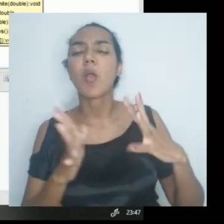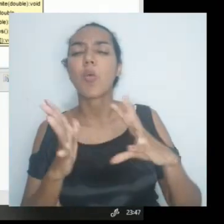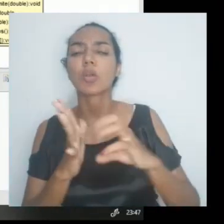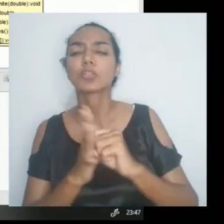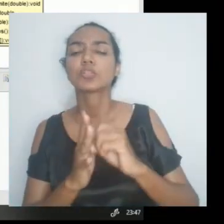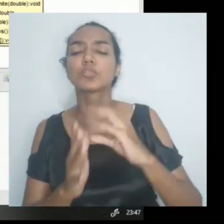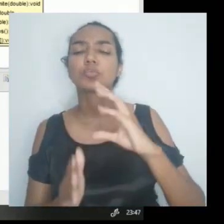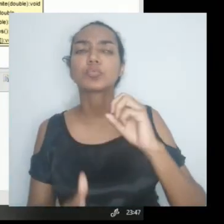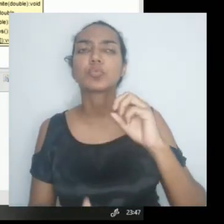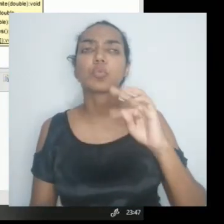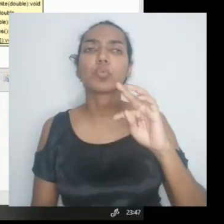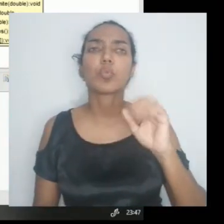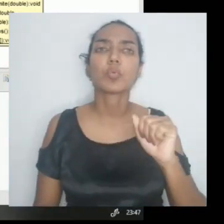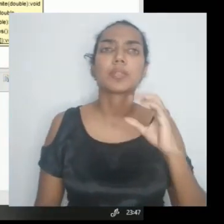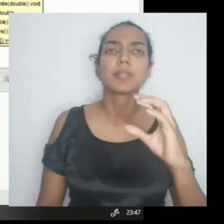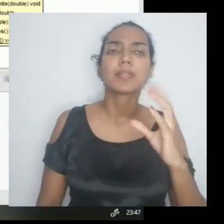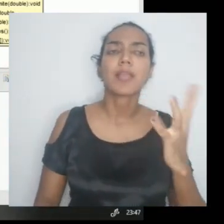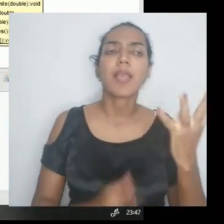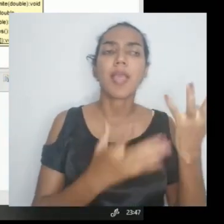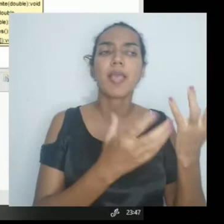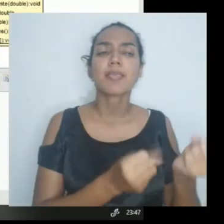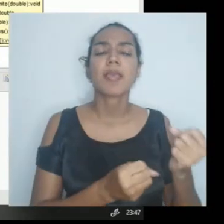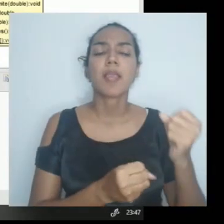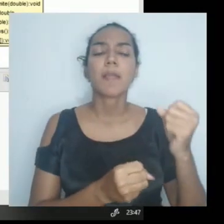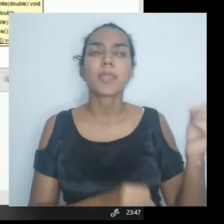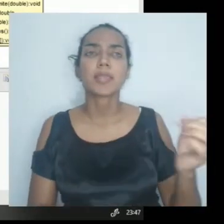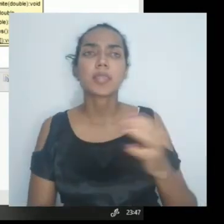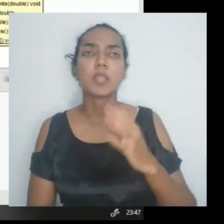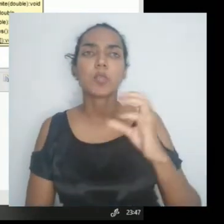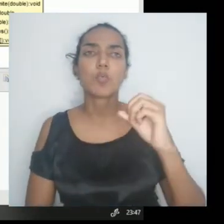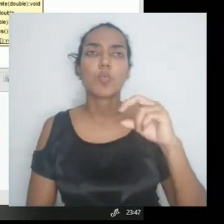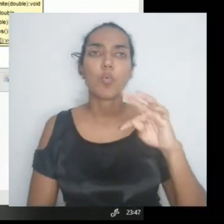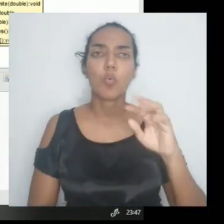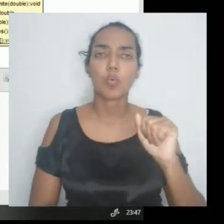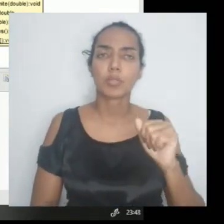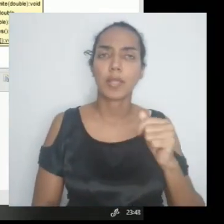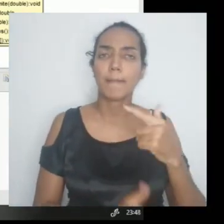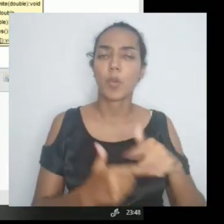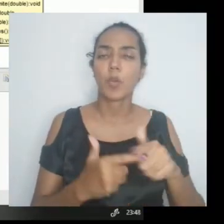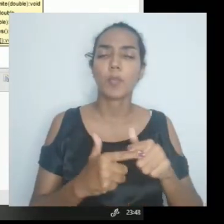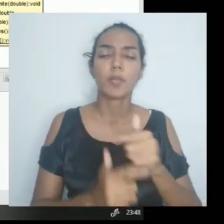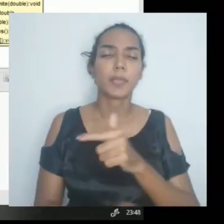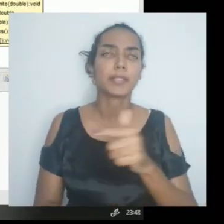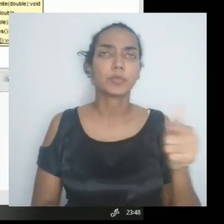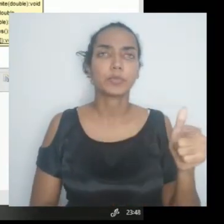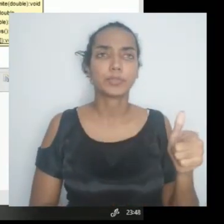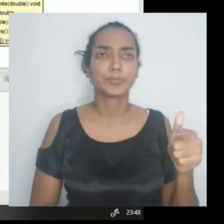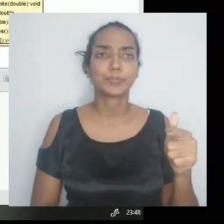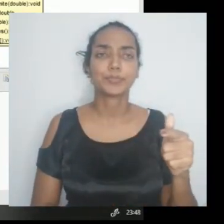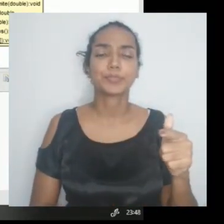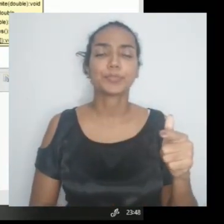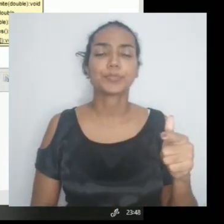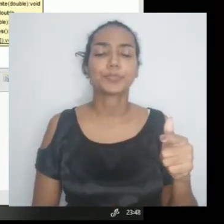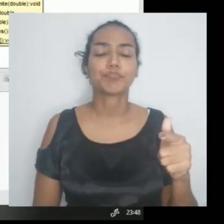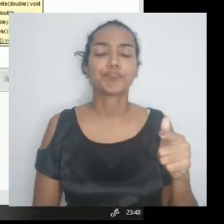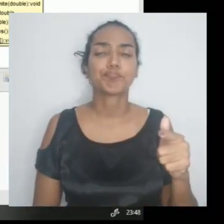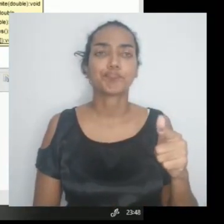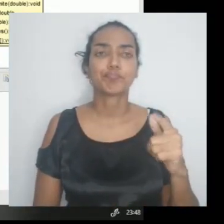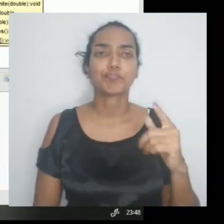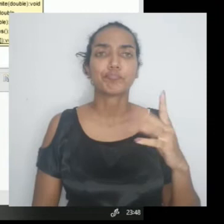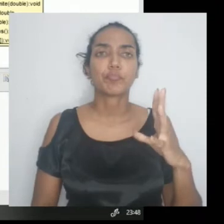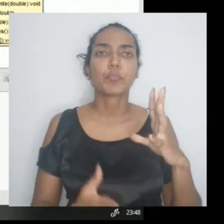isso várias vezes. Conta C recebe um número e um saldo. Então, vou colocar aqui uma conta